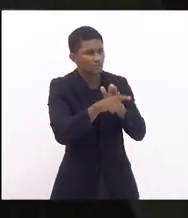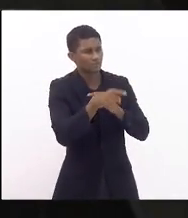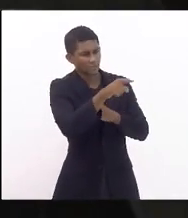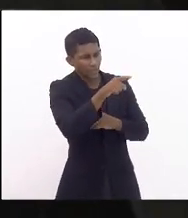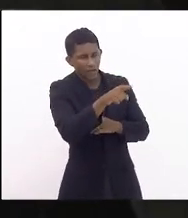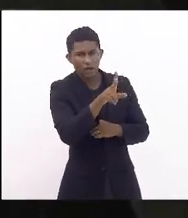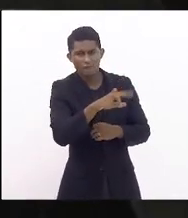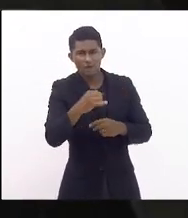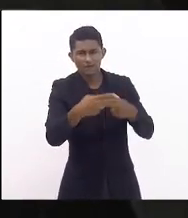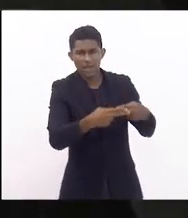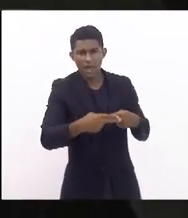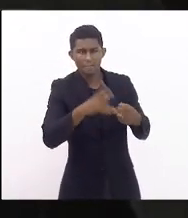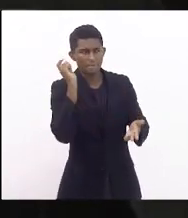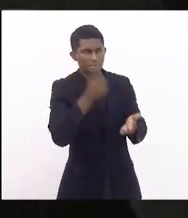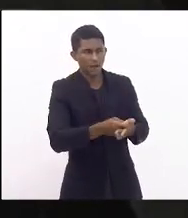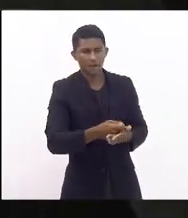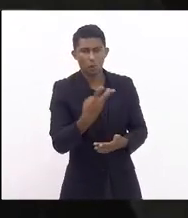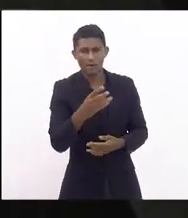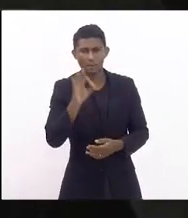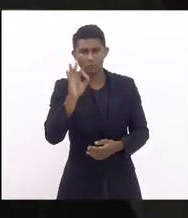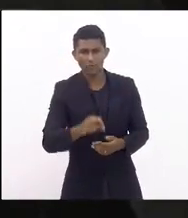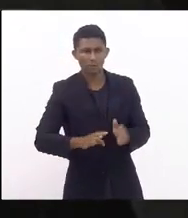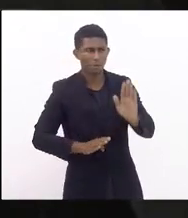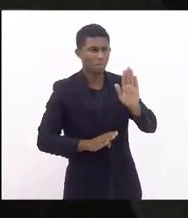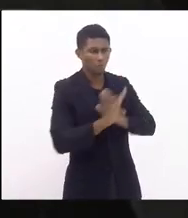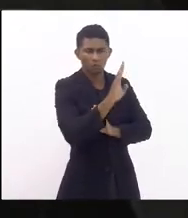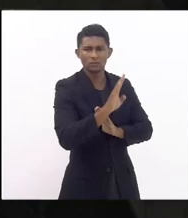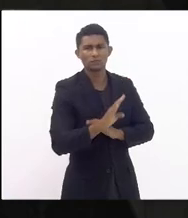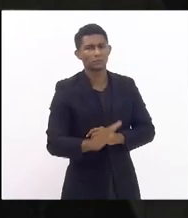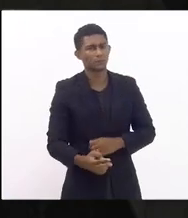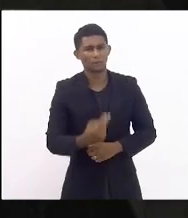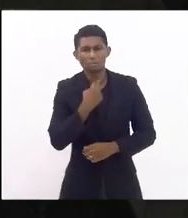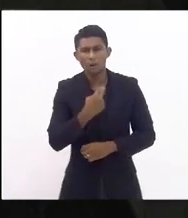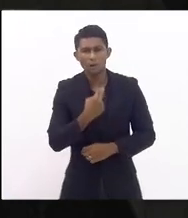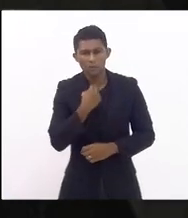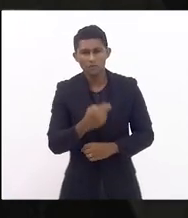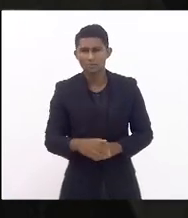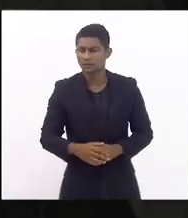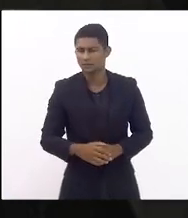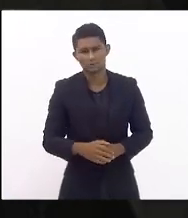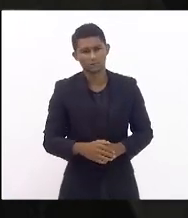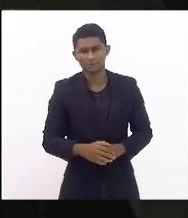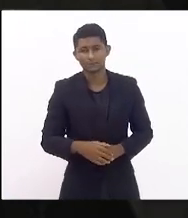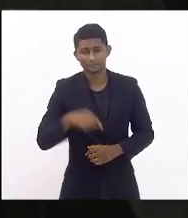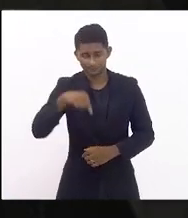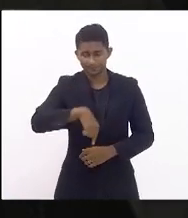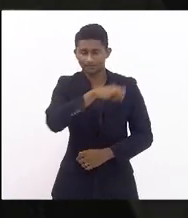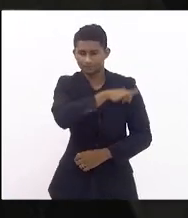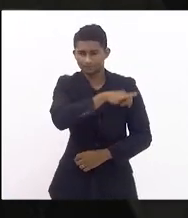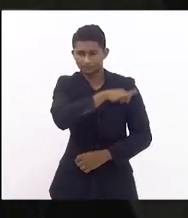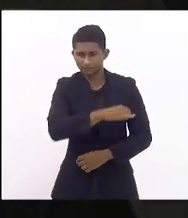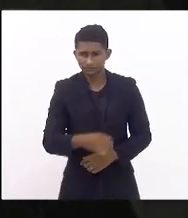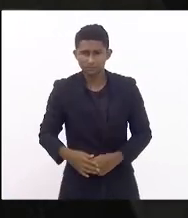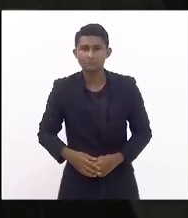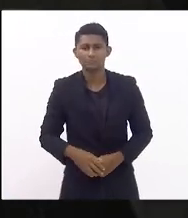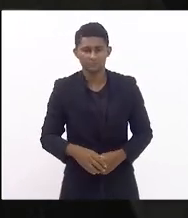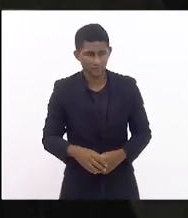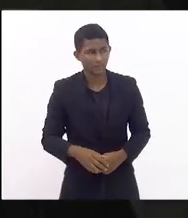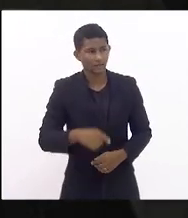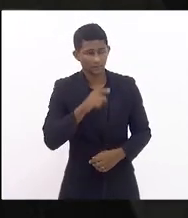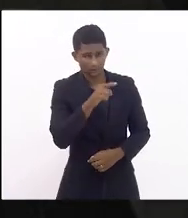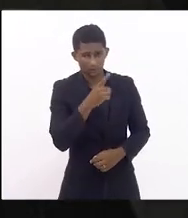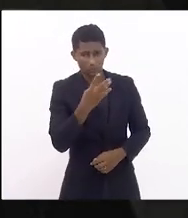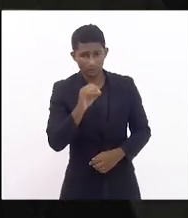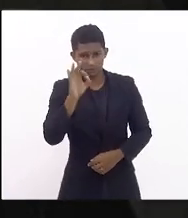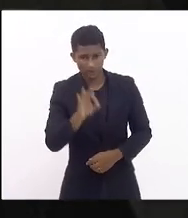diante dessa situação. Não é possível que se passe a praticar no Rio de Janeiro um aumento de 40% no